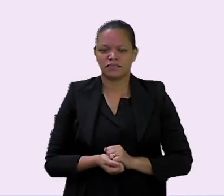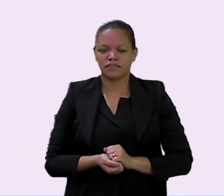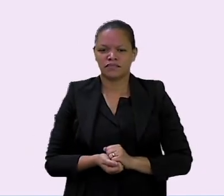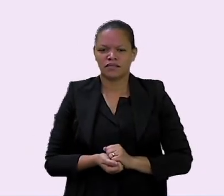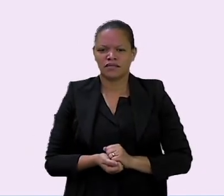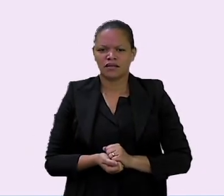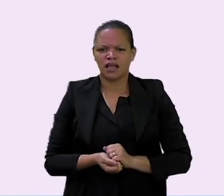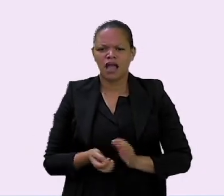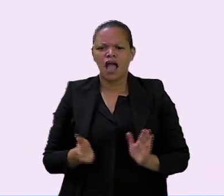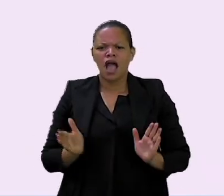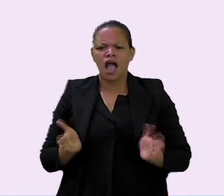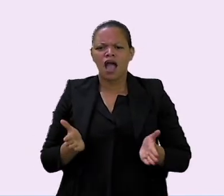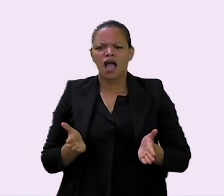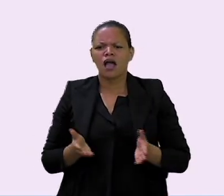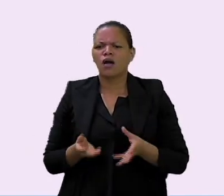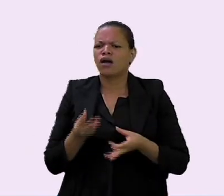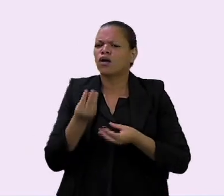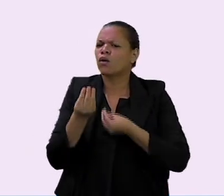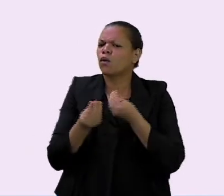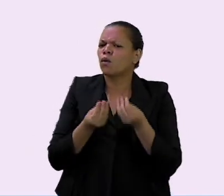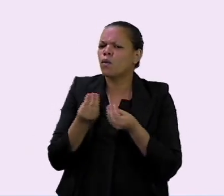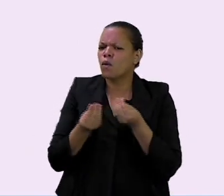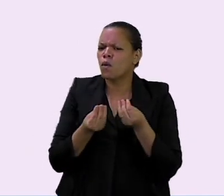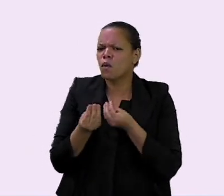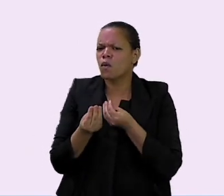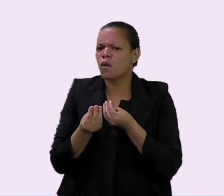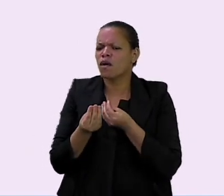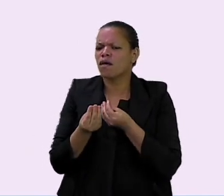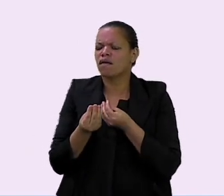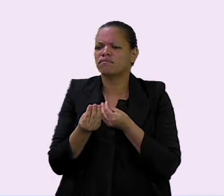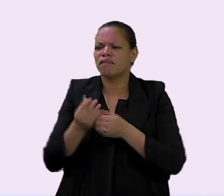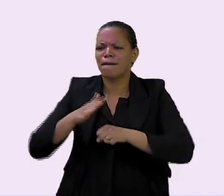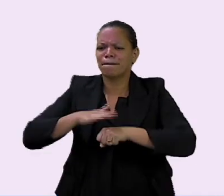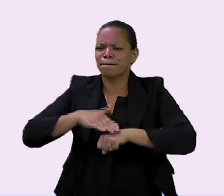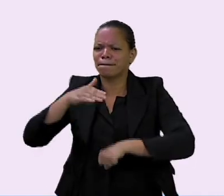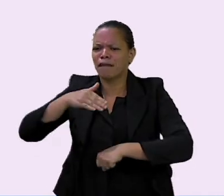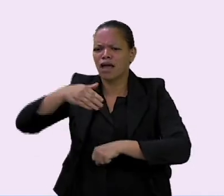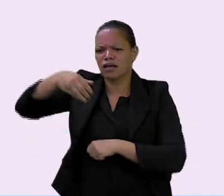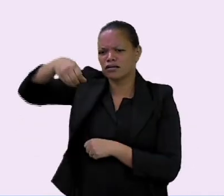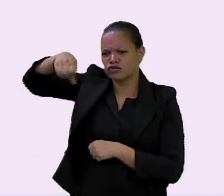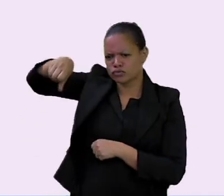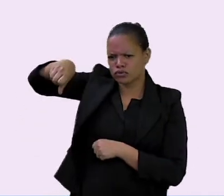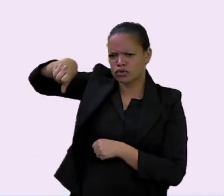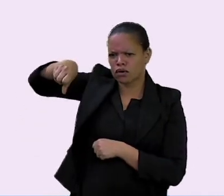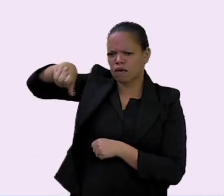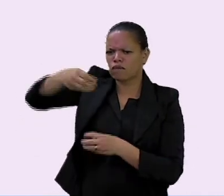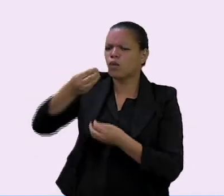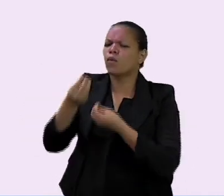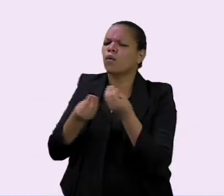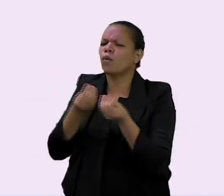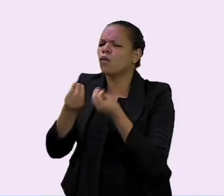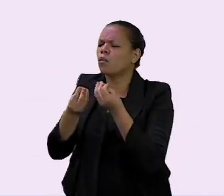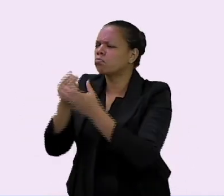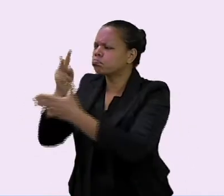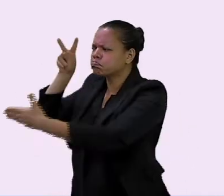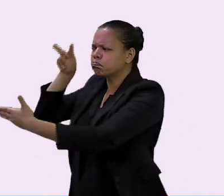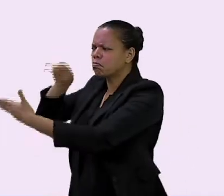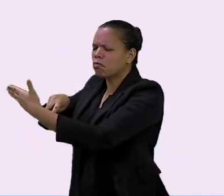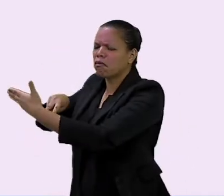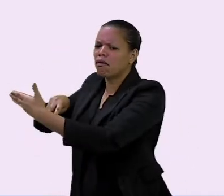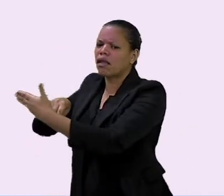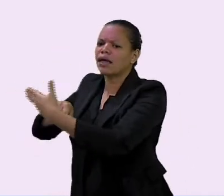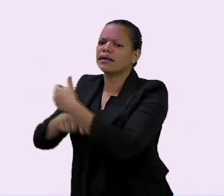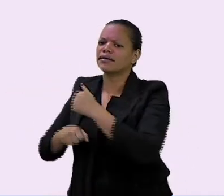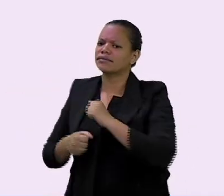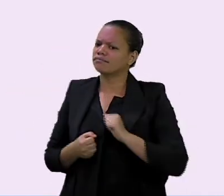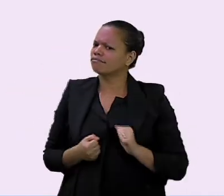Ainda, professora, mas e agora se aparecer mais de 9? Porque nós vimos até o nono, certo? 1 nono, 2